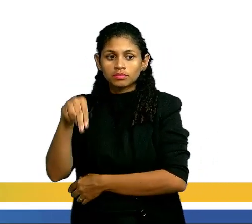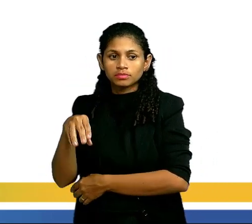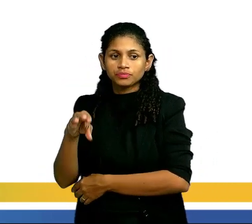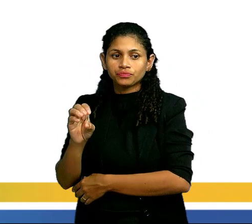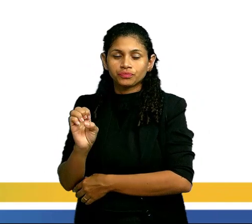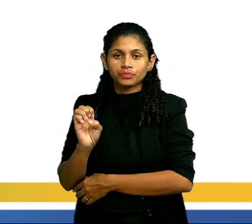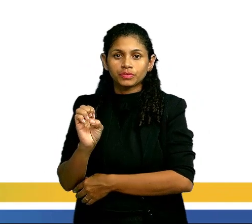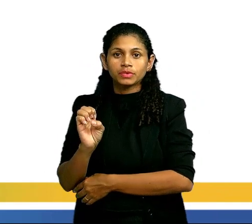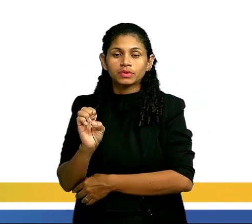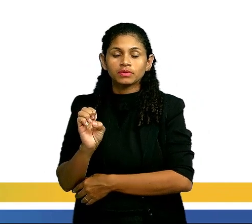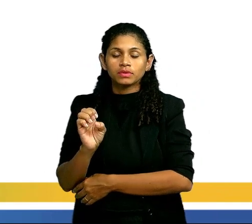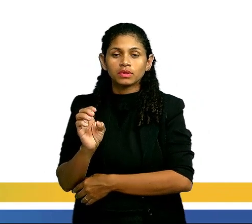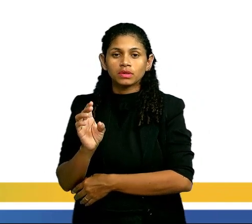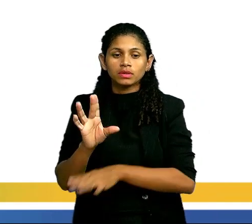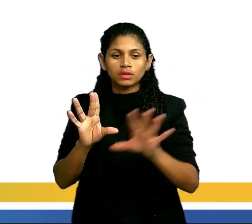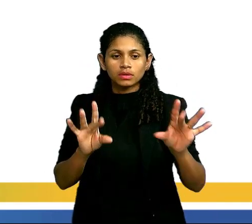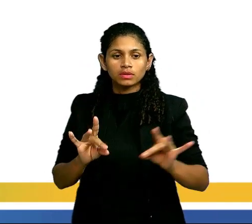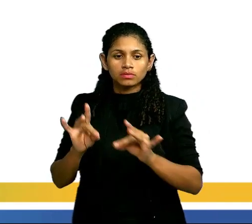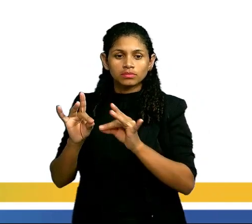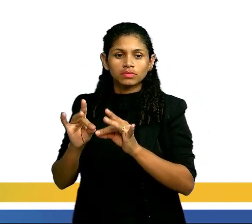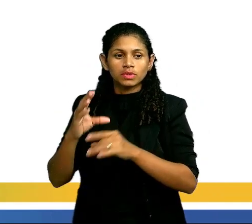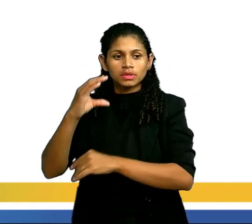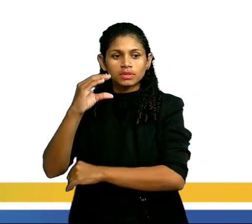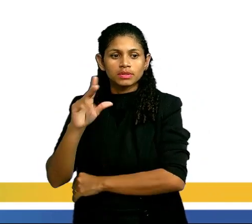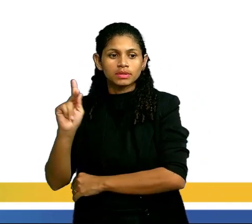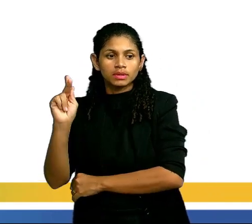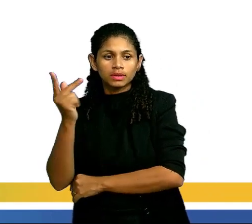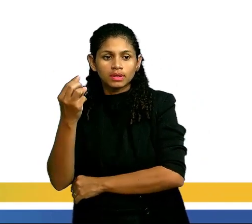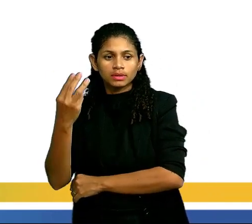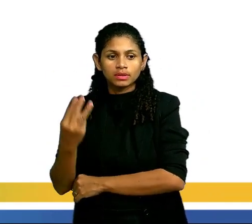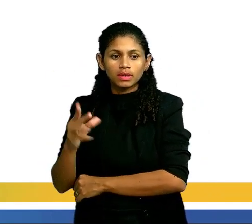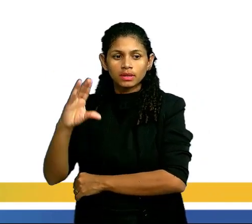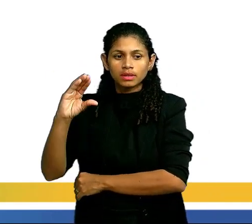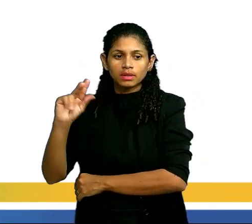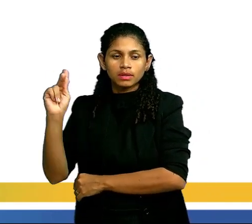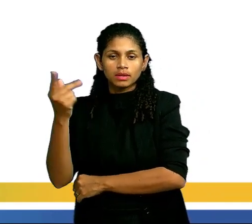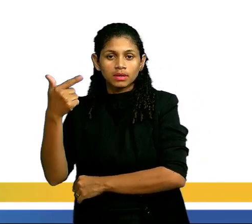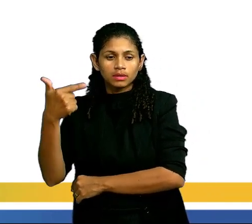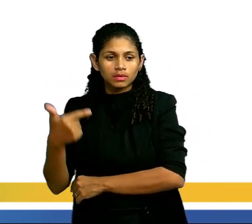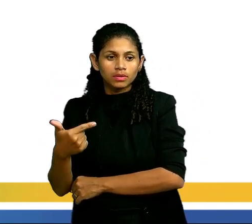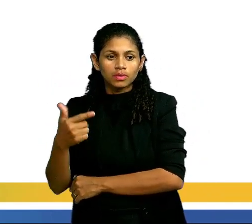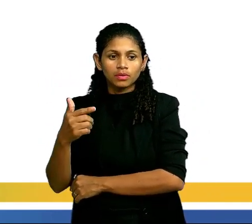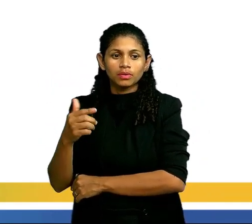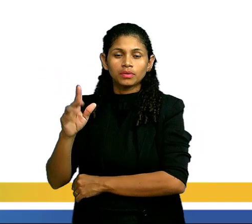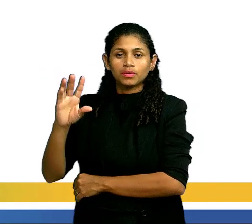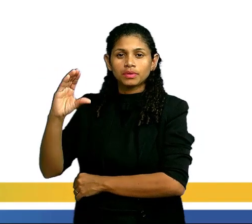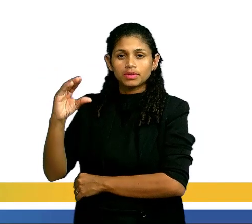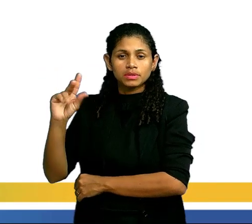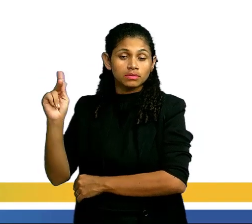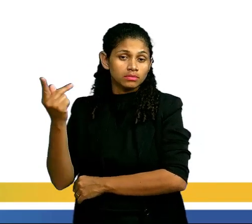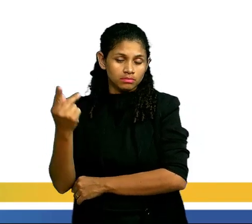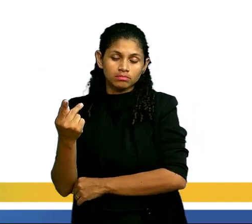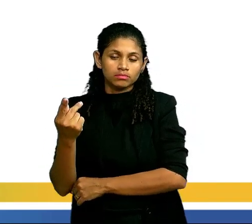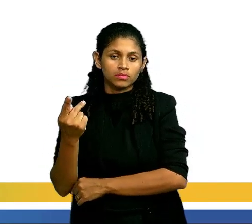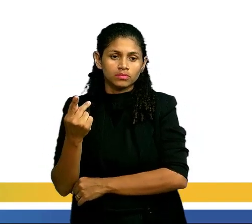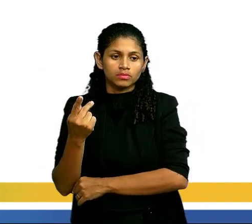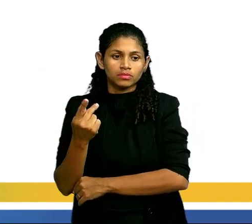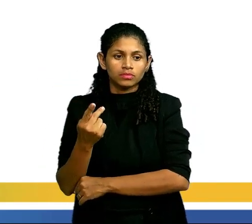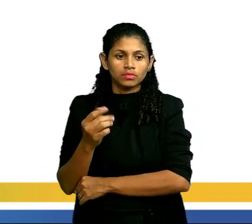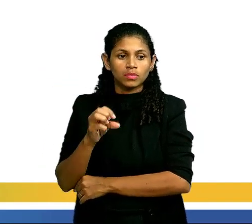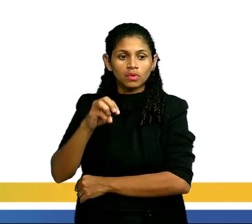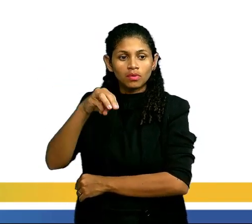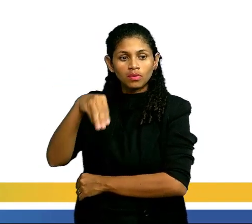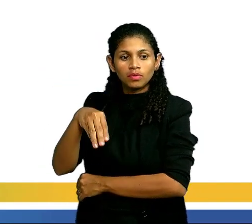da molécula, então ela vai trazer lá CH3, CH2, CH. A fórmula molecular é a fórmula da molécula. Por